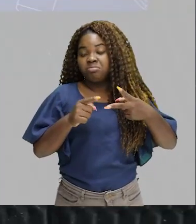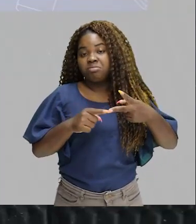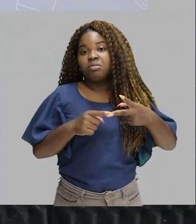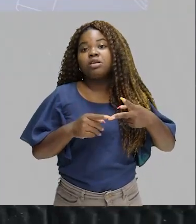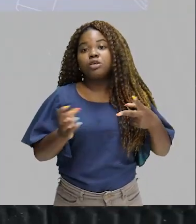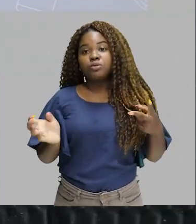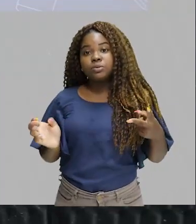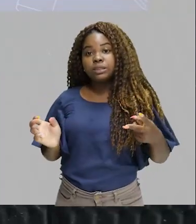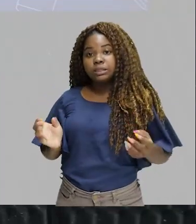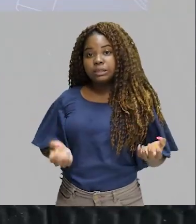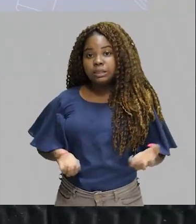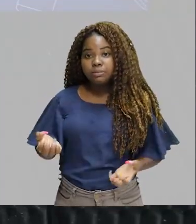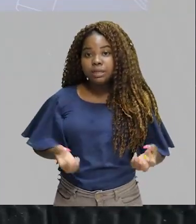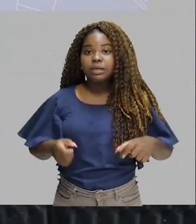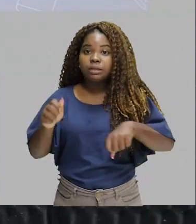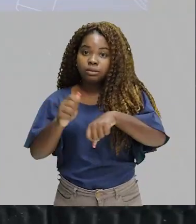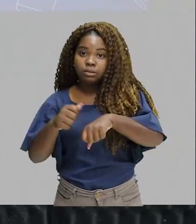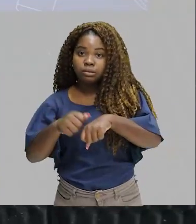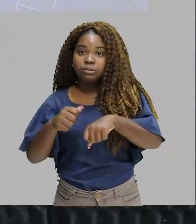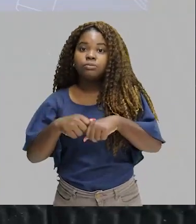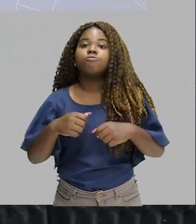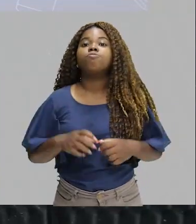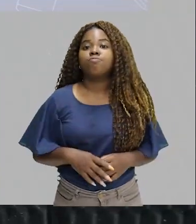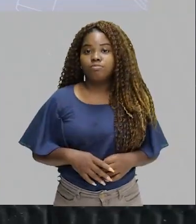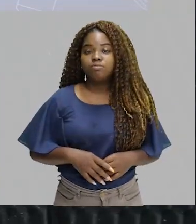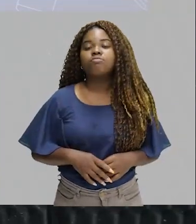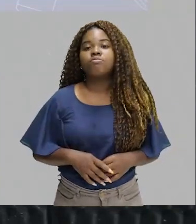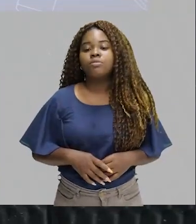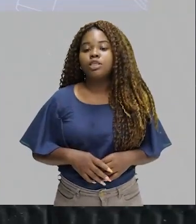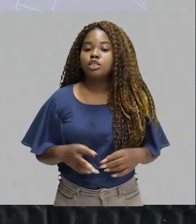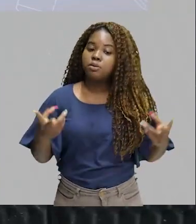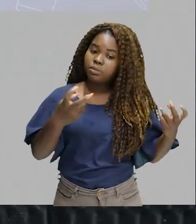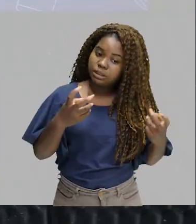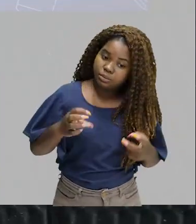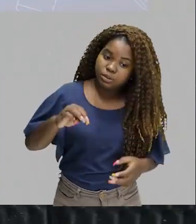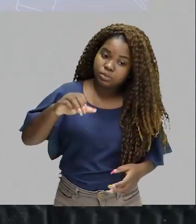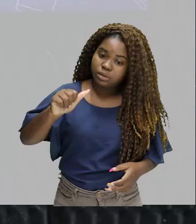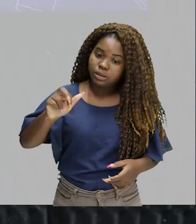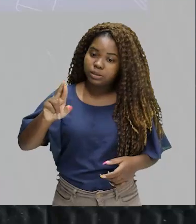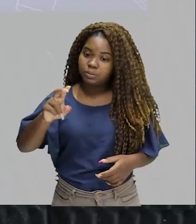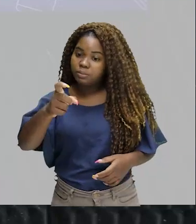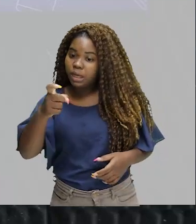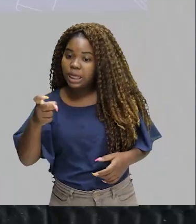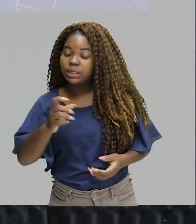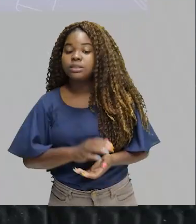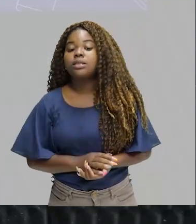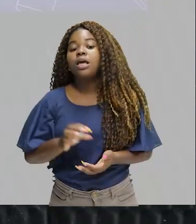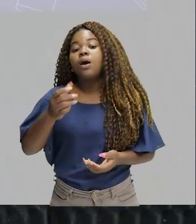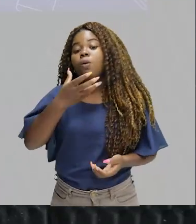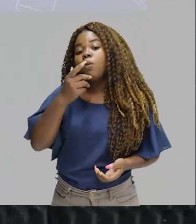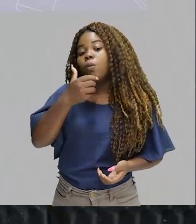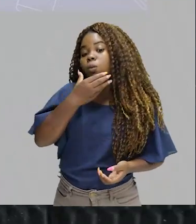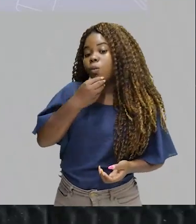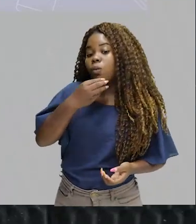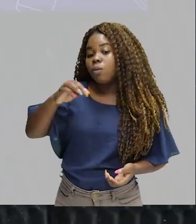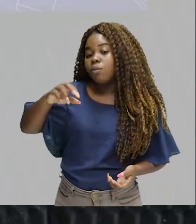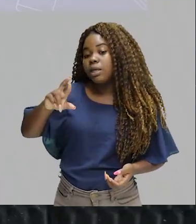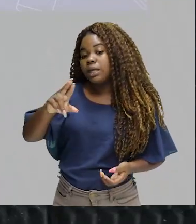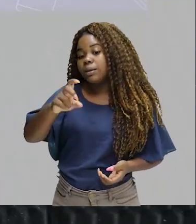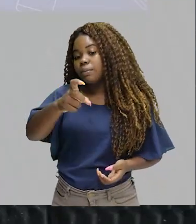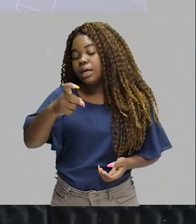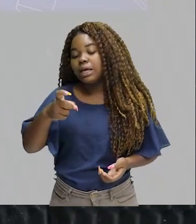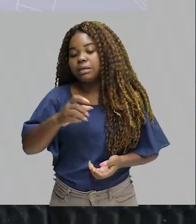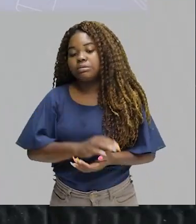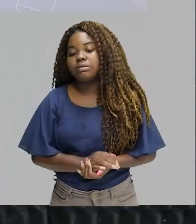proletariado. Isso levando em conta a análise de Karl Marx. A gente está falando sobre ele. Marx percebe na sociedade